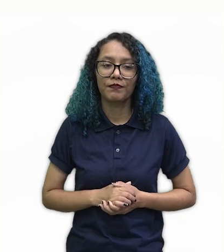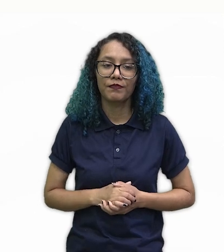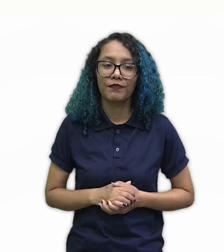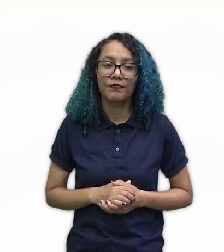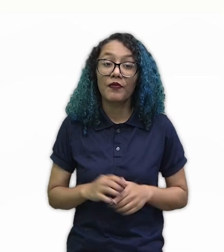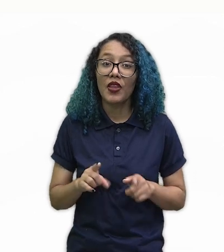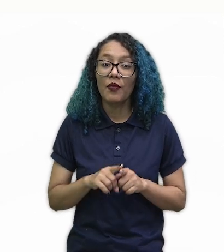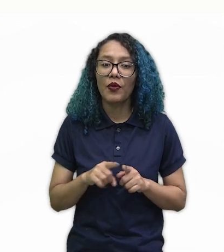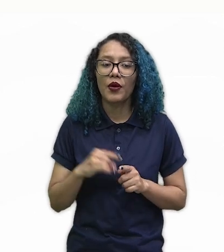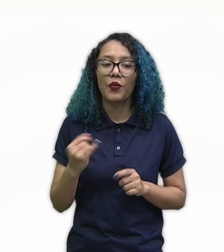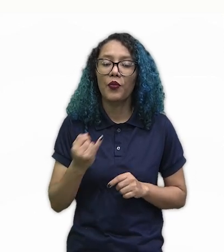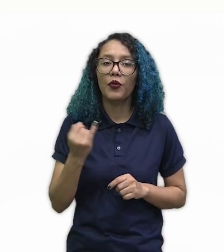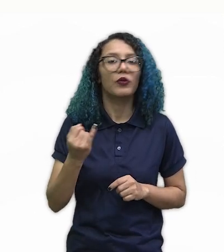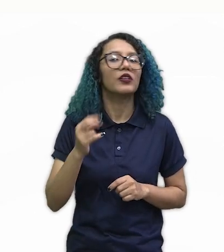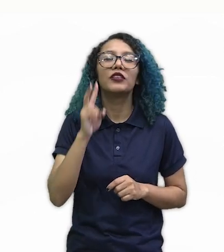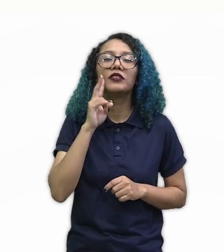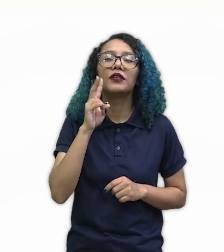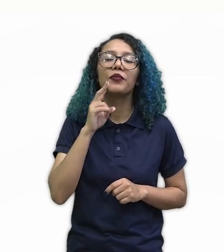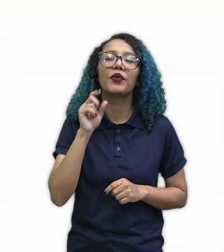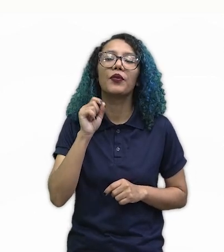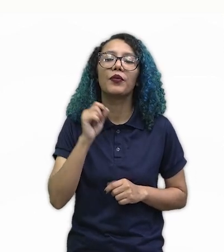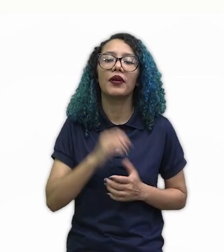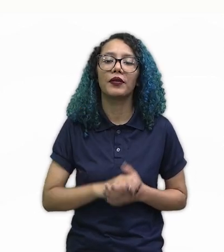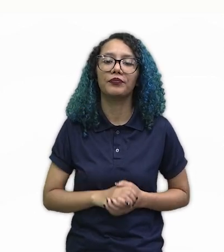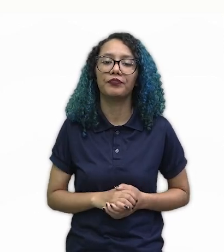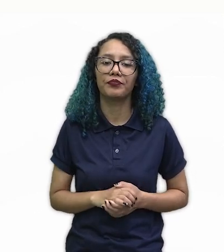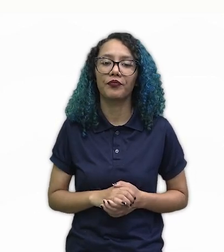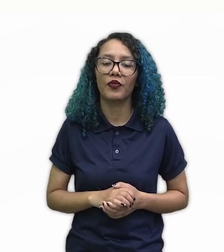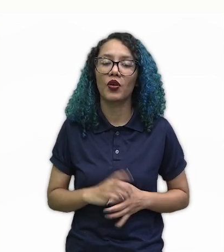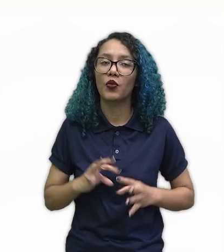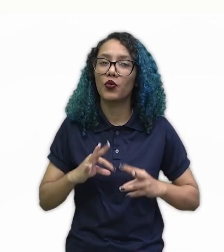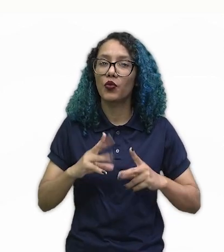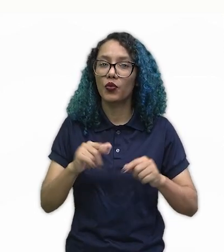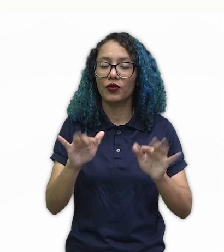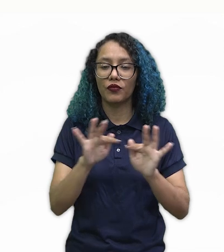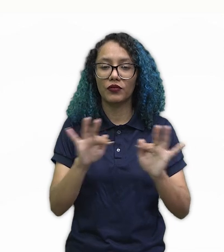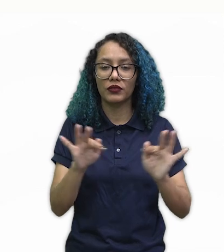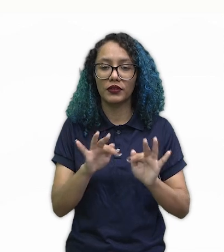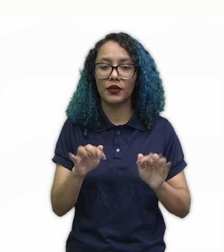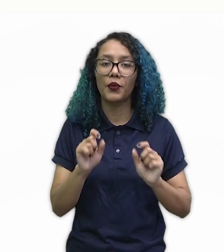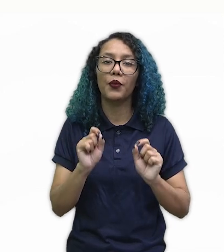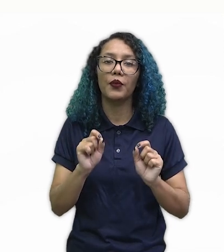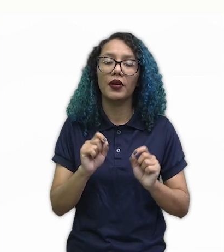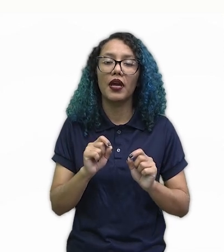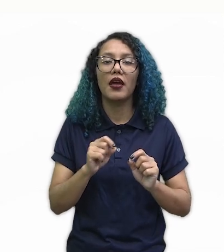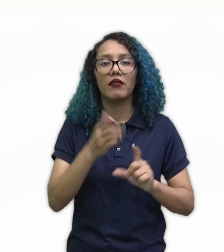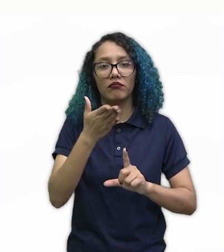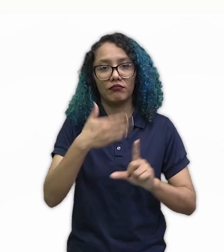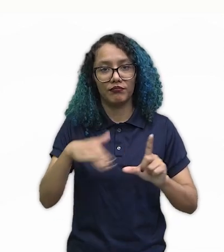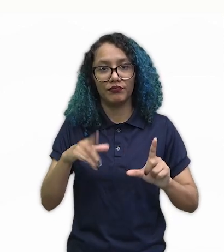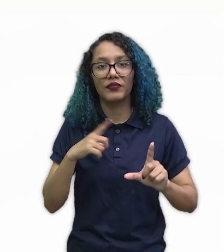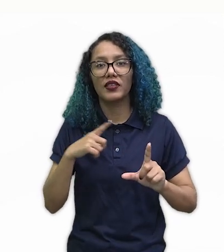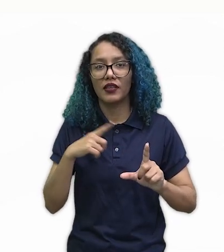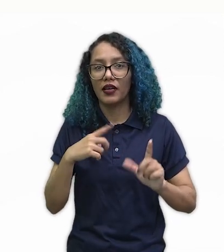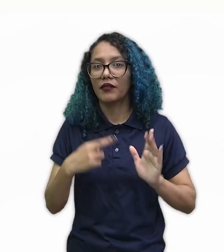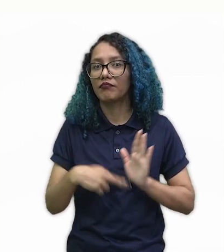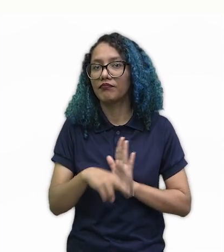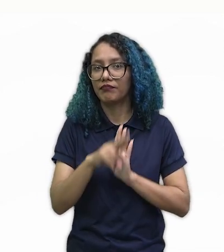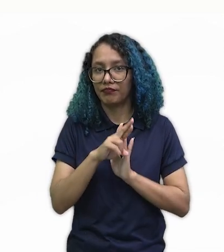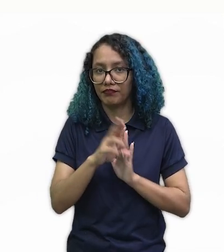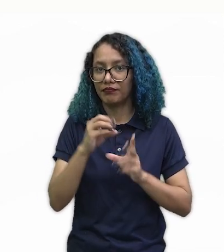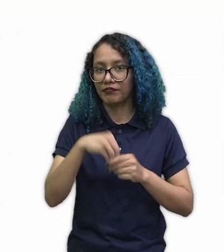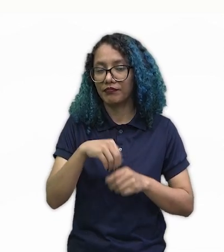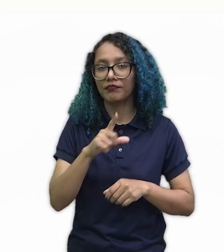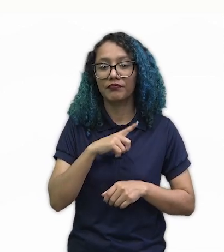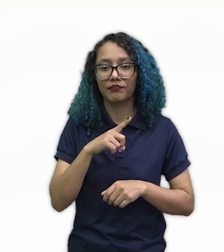função, é muito importante a gente lembrar que todo e qualquer tipo de função também possui um gráfico, tá legal?